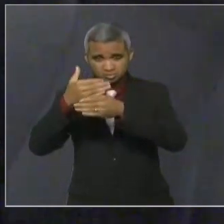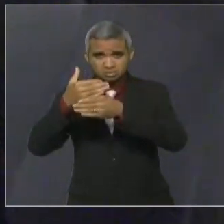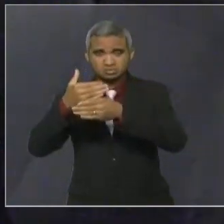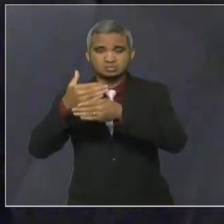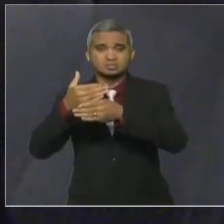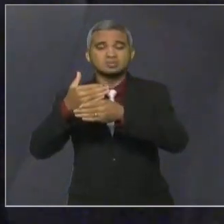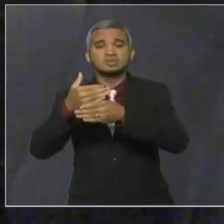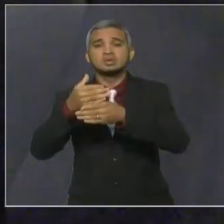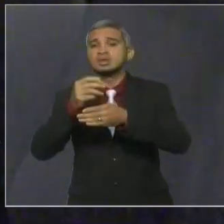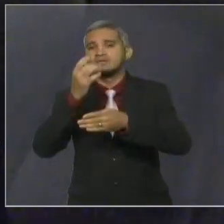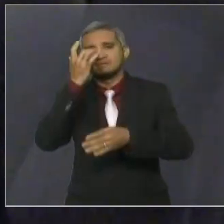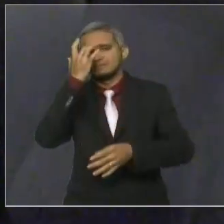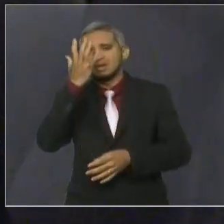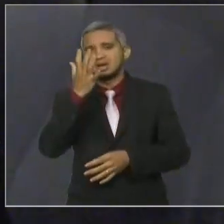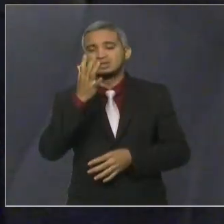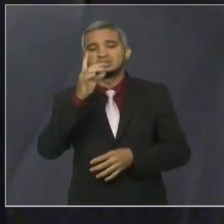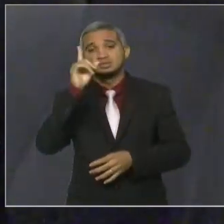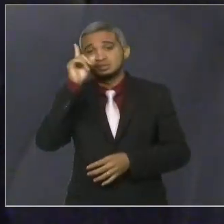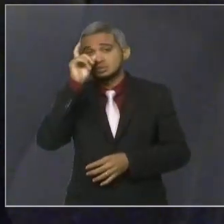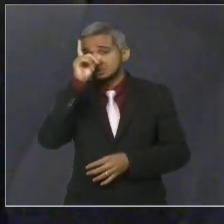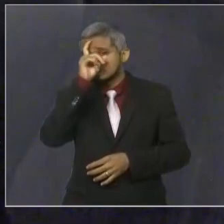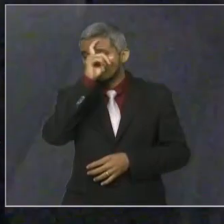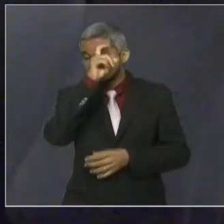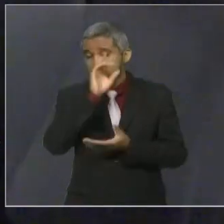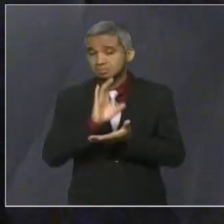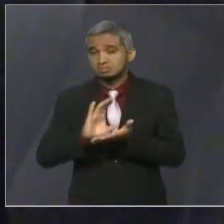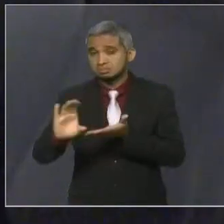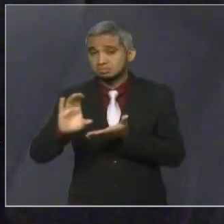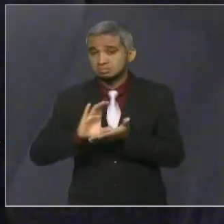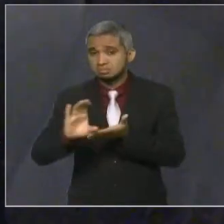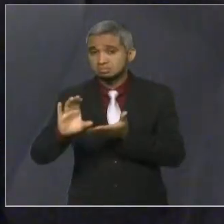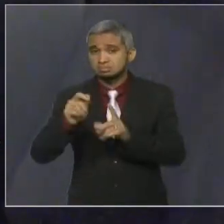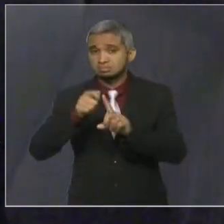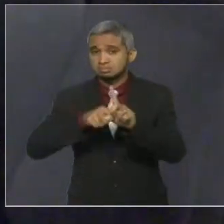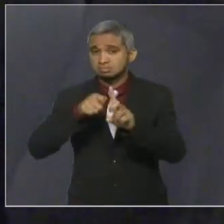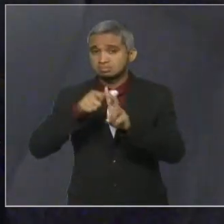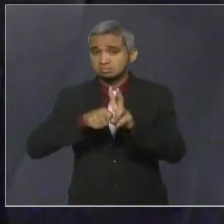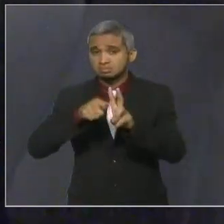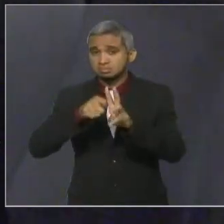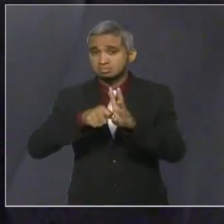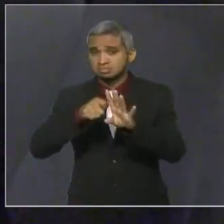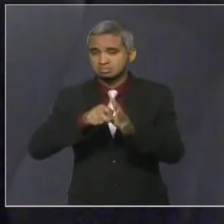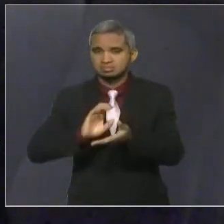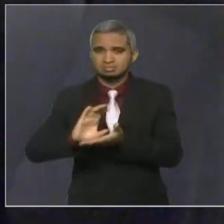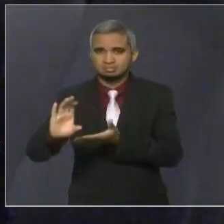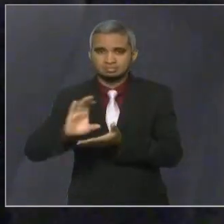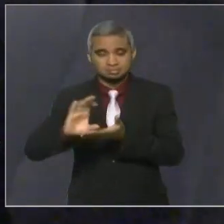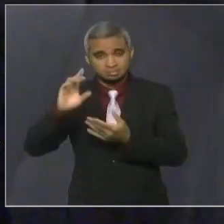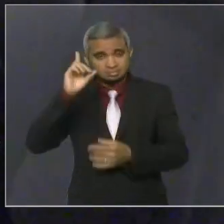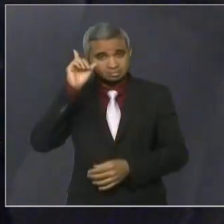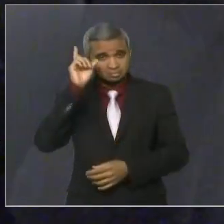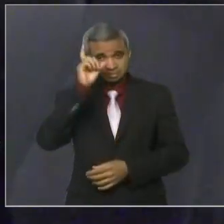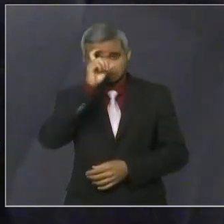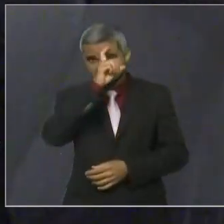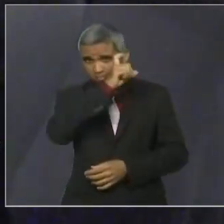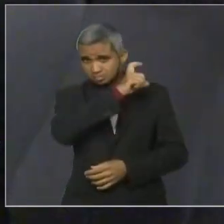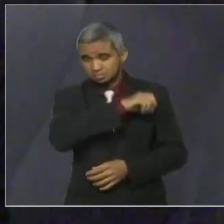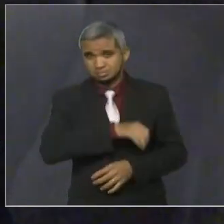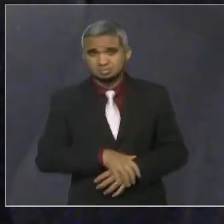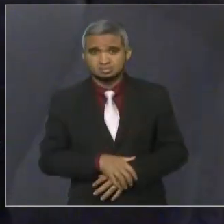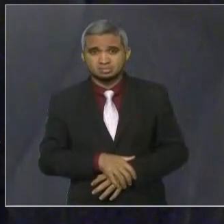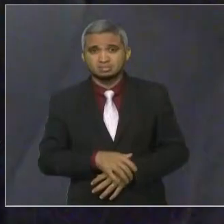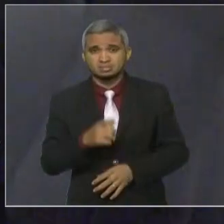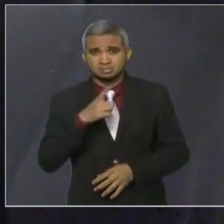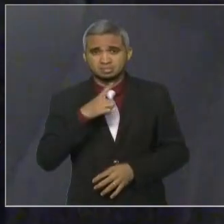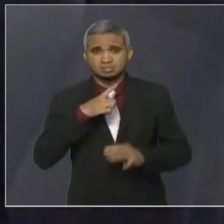custeio, a manutenção. Eu fiz uma conta, os grandes hospitais, você, com 1 ano de financiamento para o